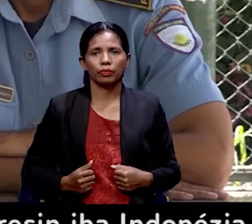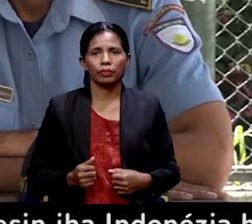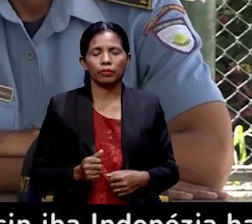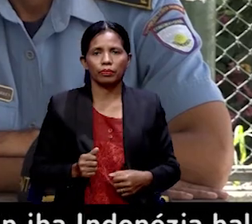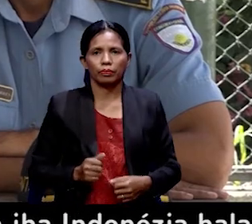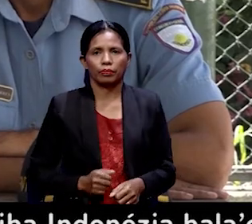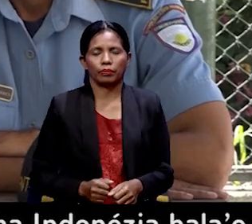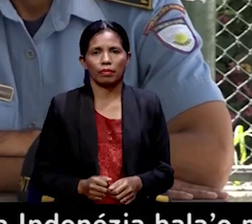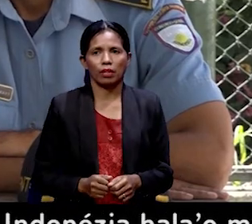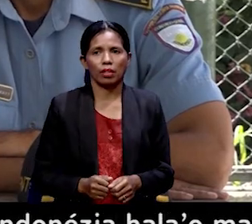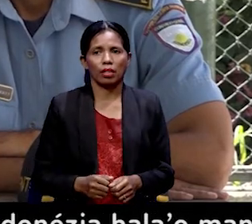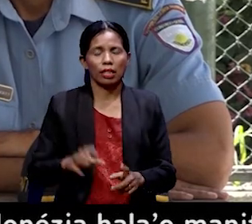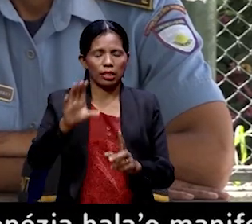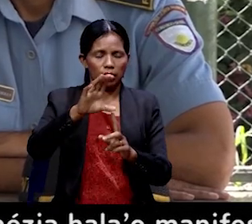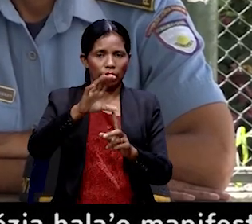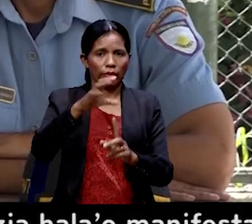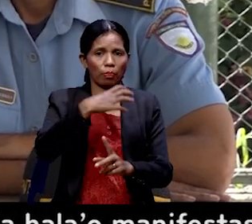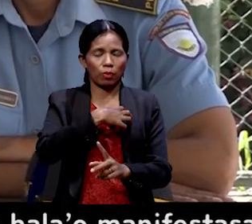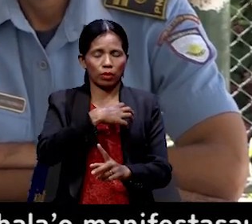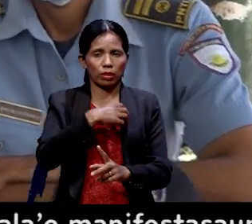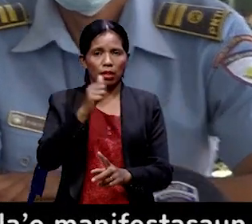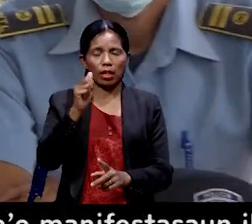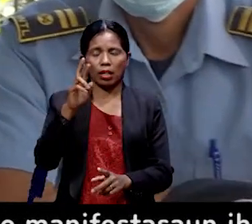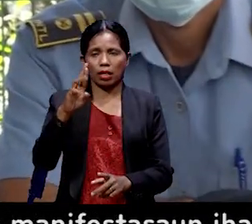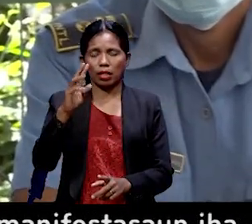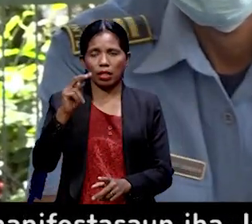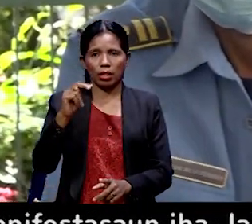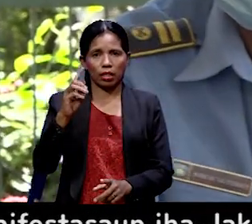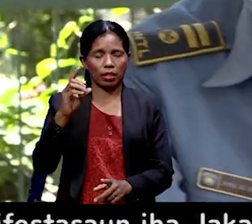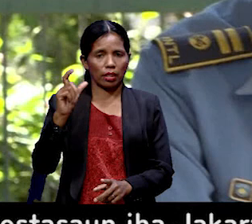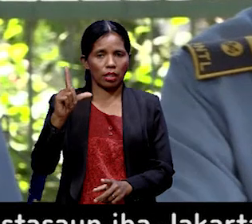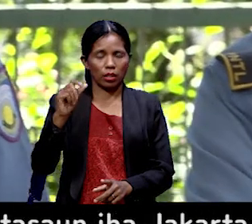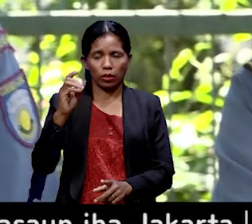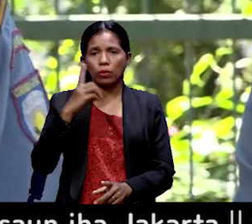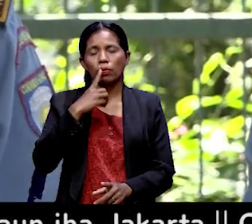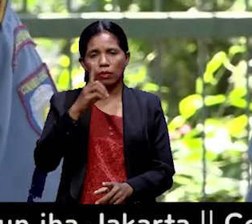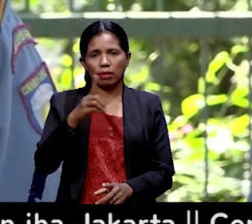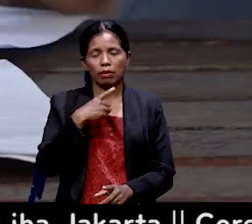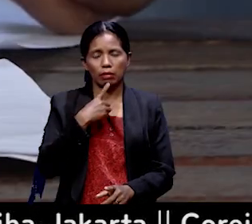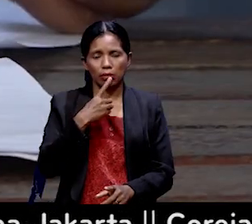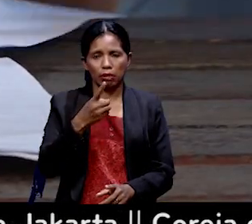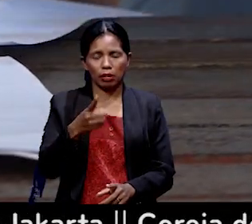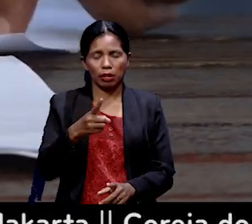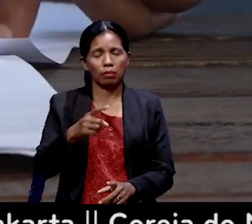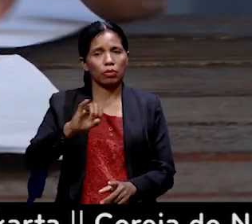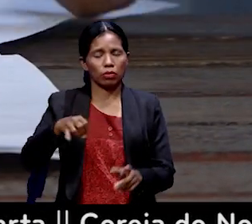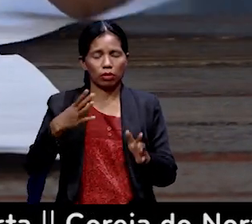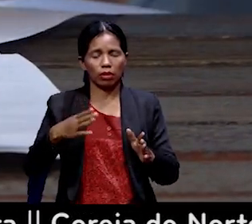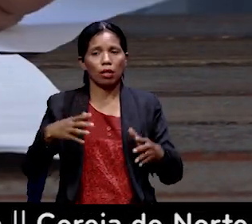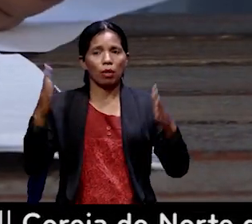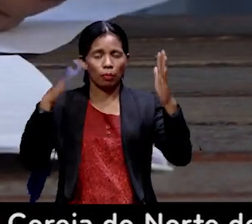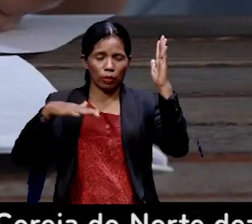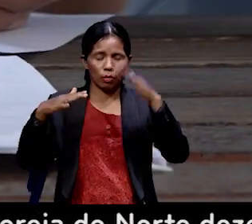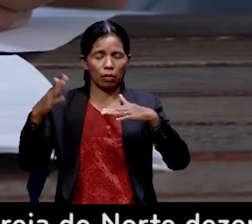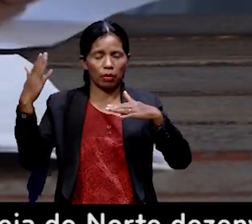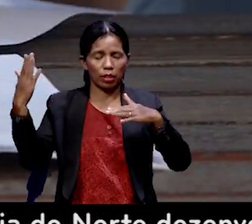Porta-voz Pentel, superintendente Sefi Arnaldo Araújo, atole hirakne, ba jornalista sira li husi conferência ba imprensa. Confronto nebe acontece é domingo